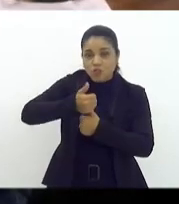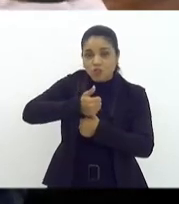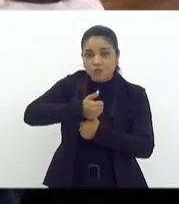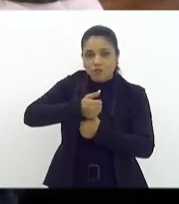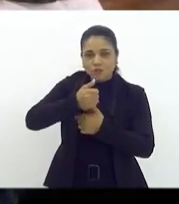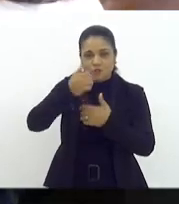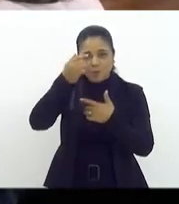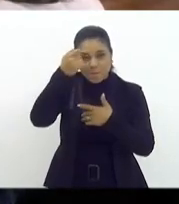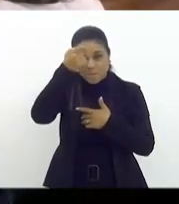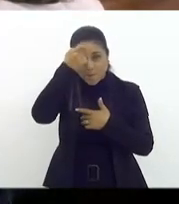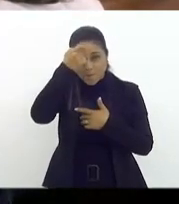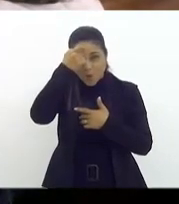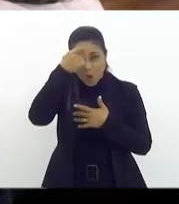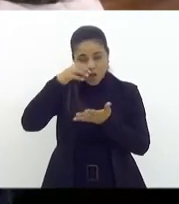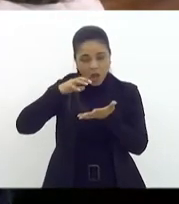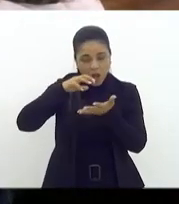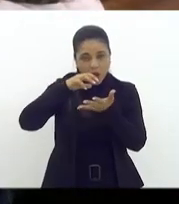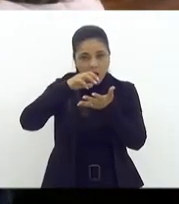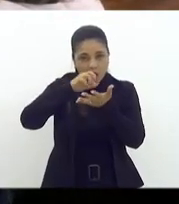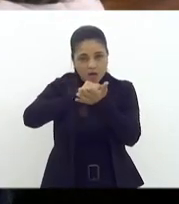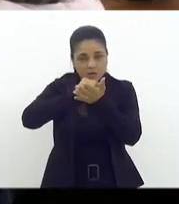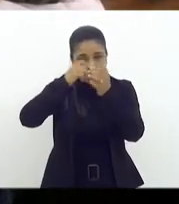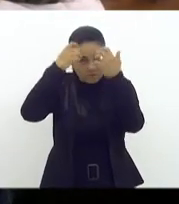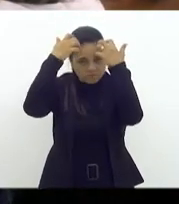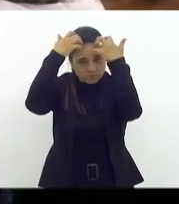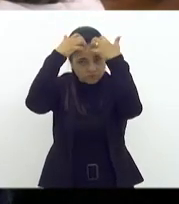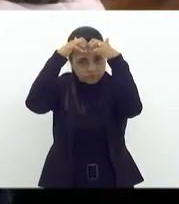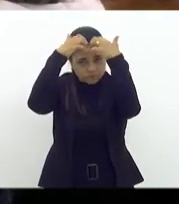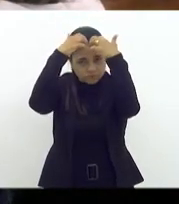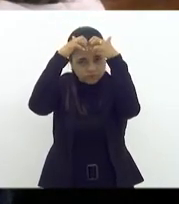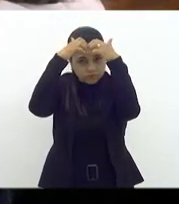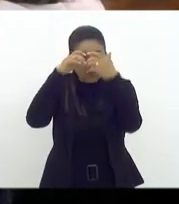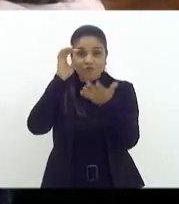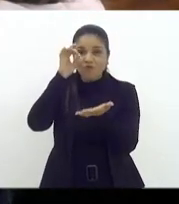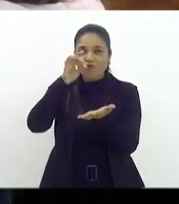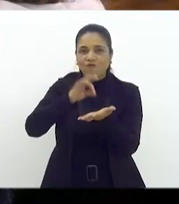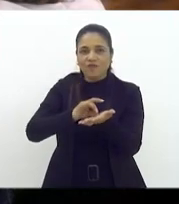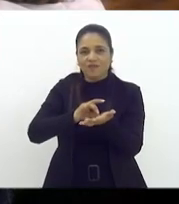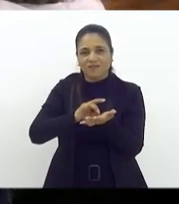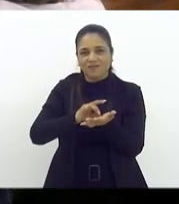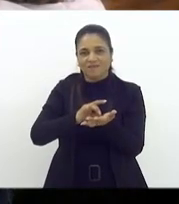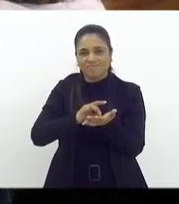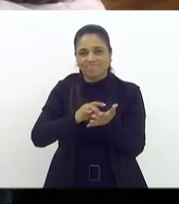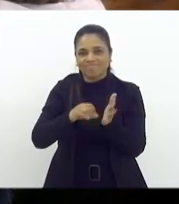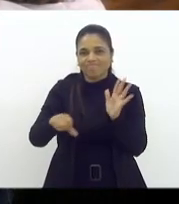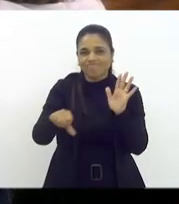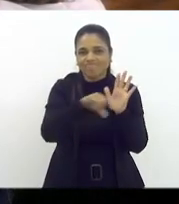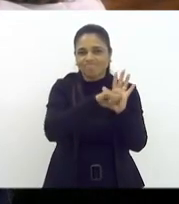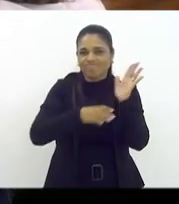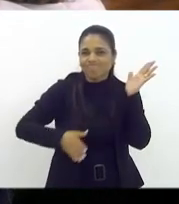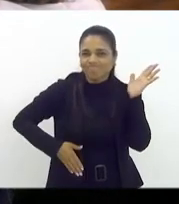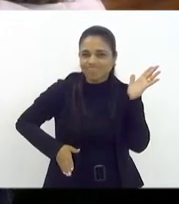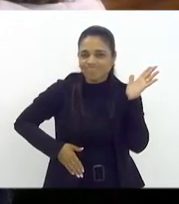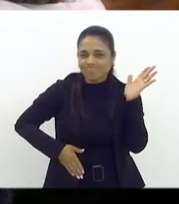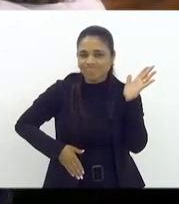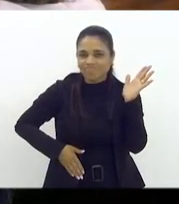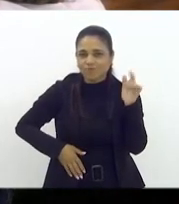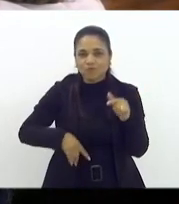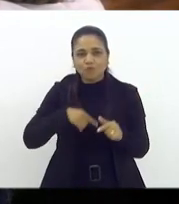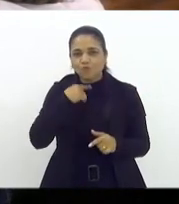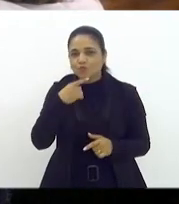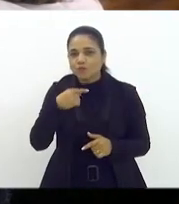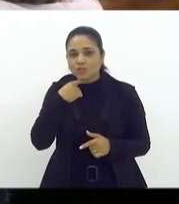o registro de memória do verdadeiro estuprador então não adianta fazer um reconhecimento depois